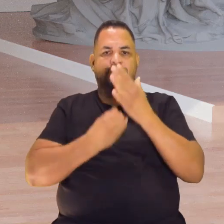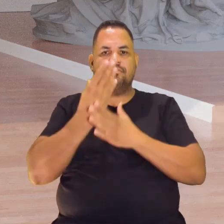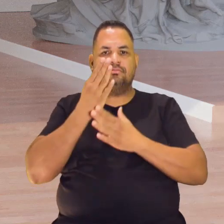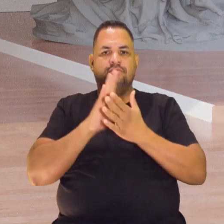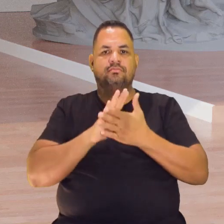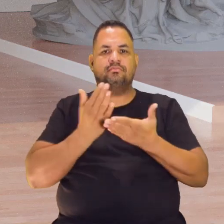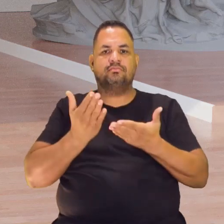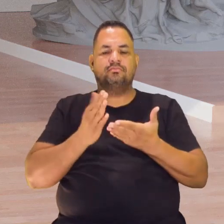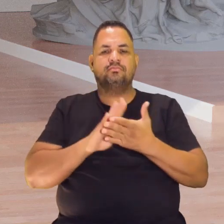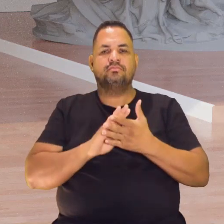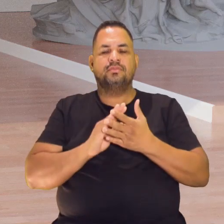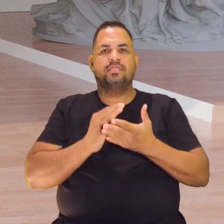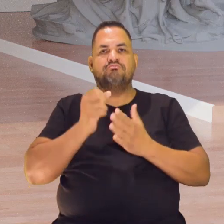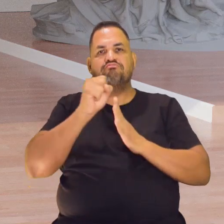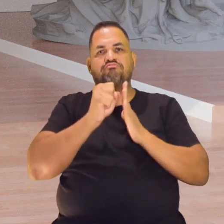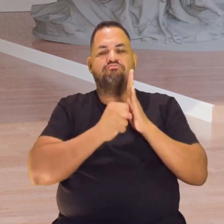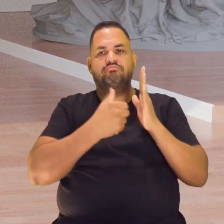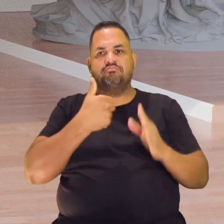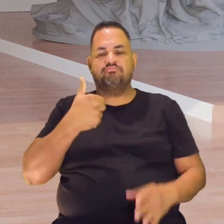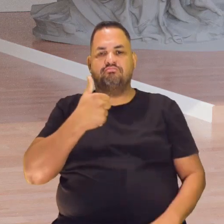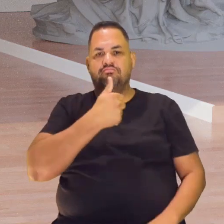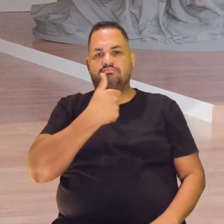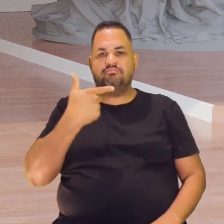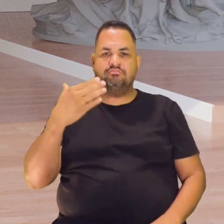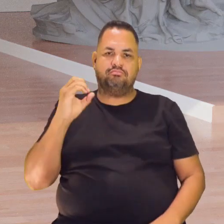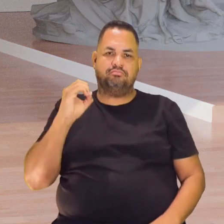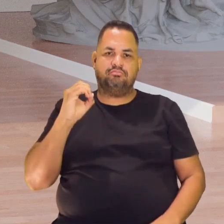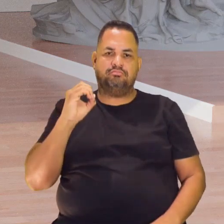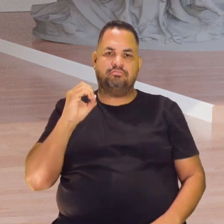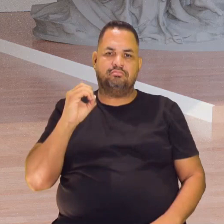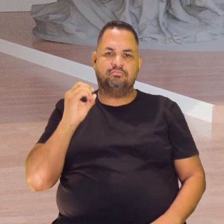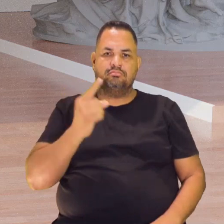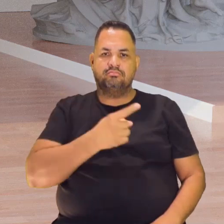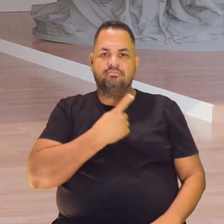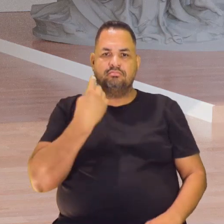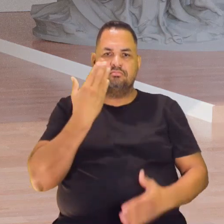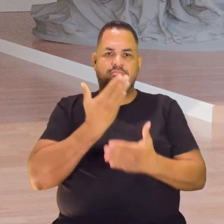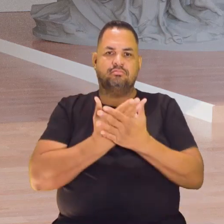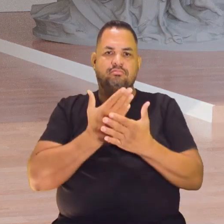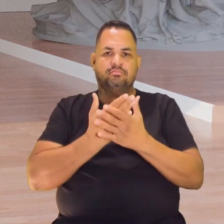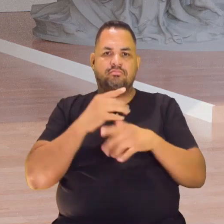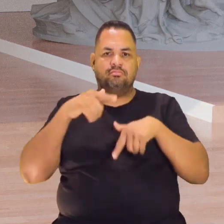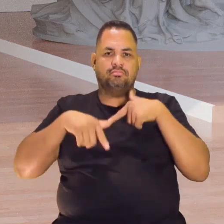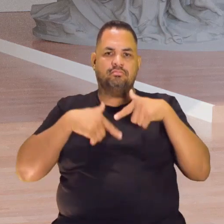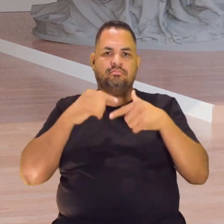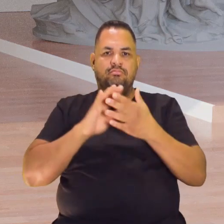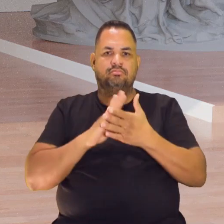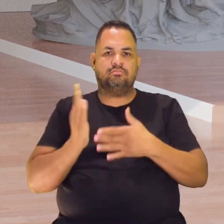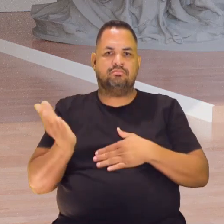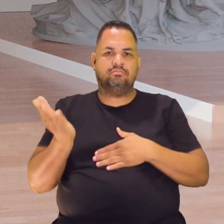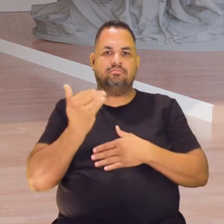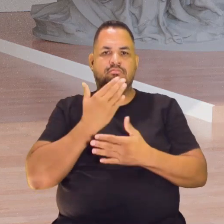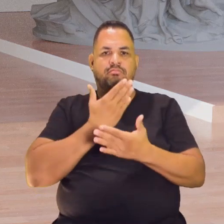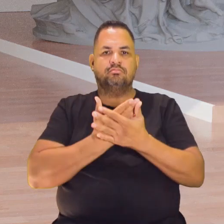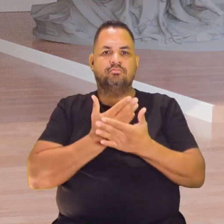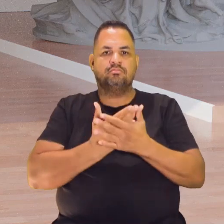do século XX, né? E então nós vamos ver a nossa produção. Vamos para a nossa aula,